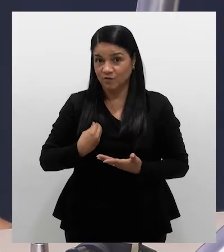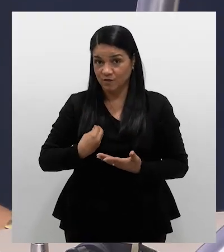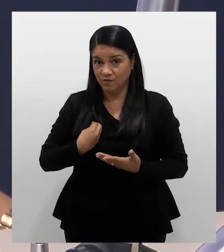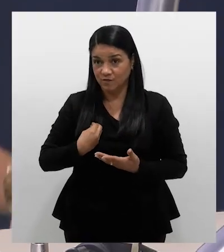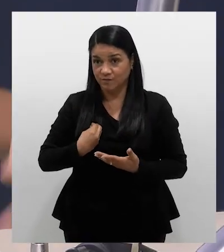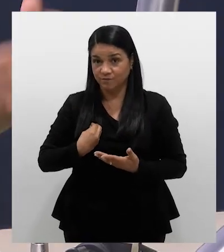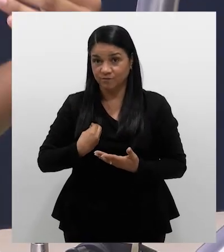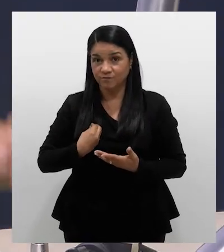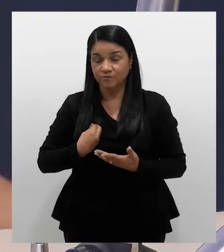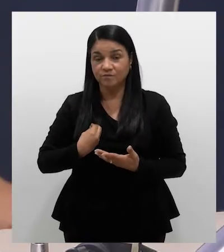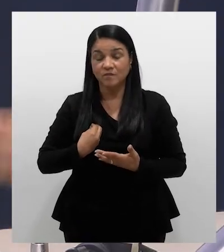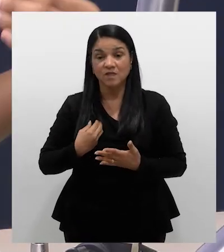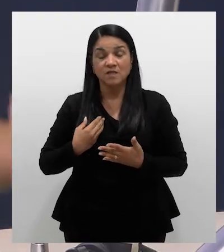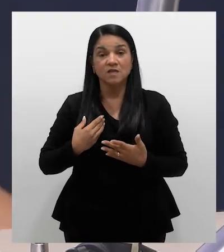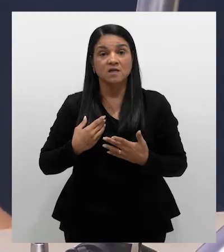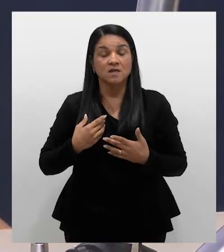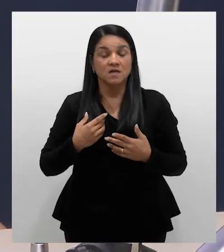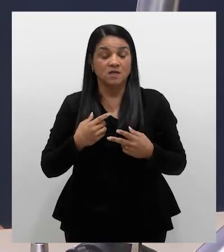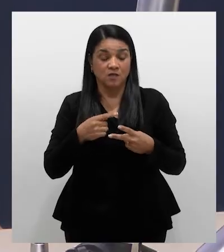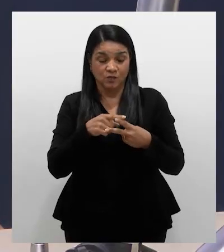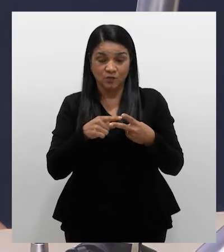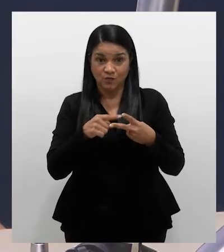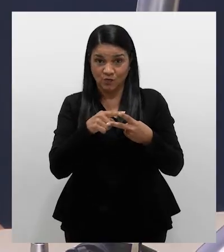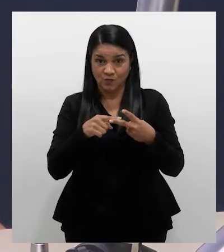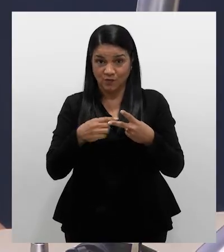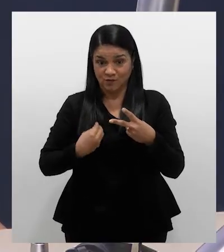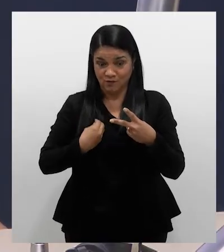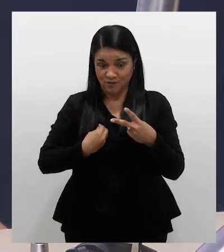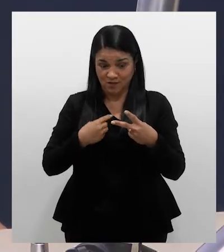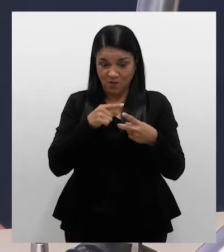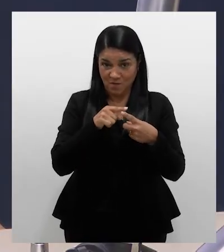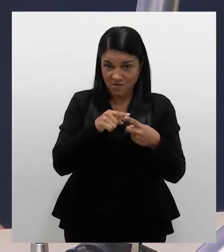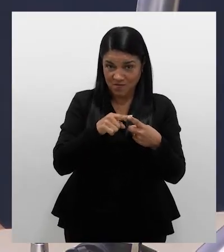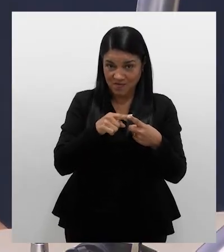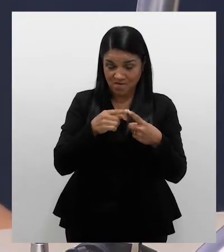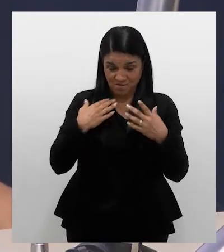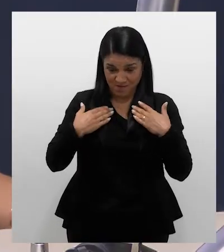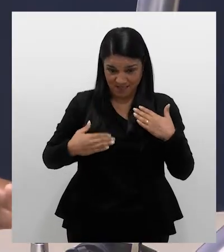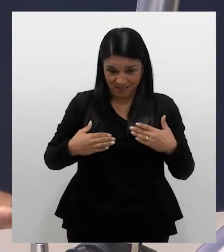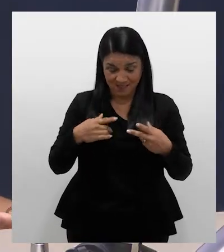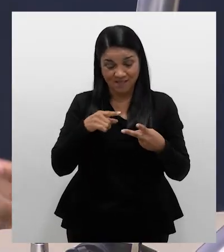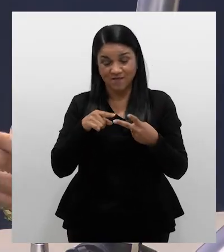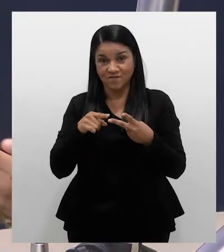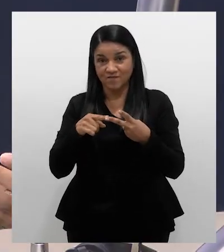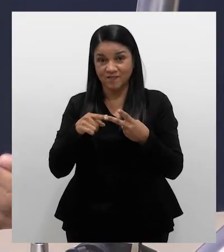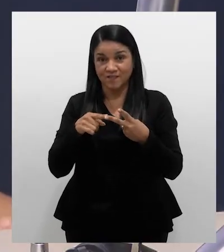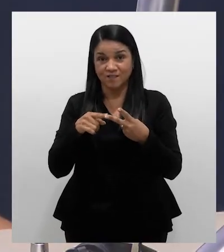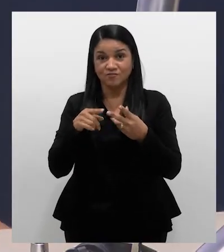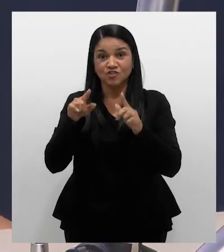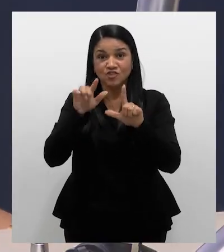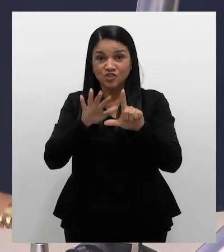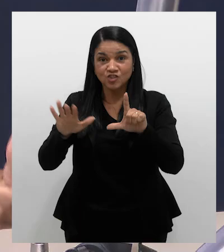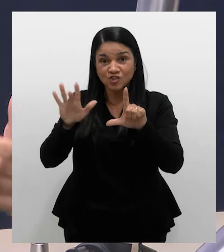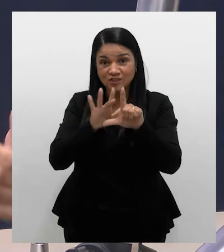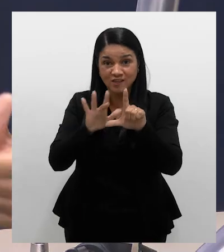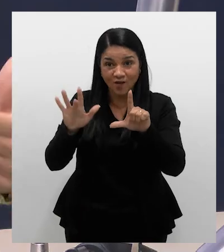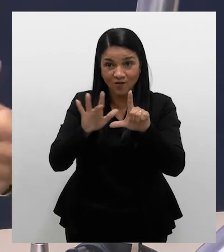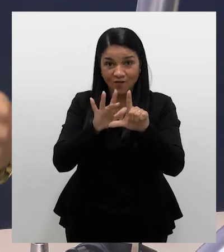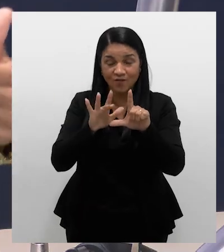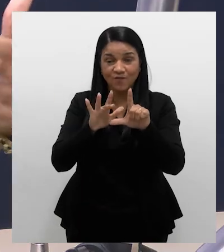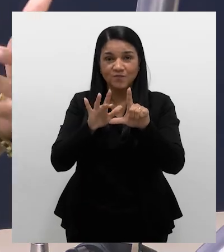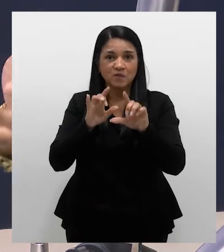dualidade, a gente vive a nossa vida física e uma outra vida digital. Não é mais uma espécie de